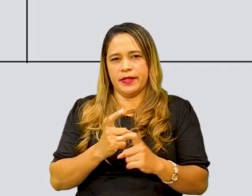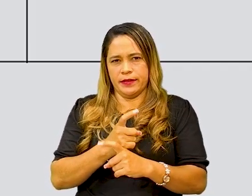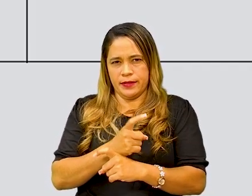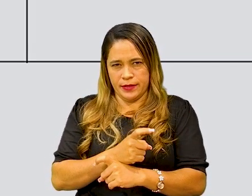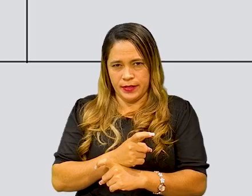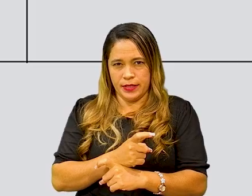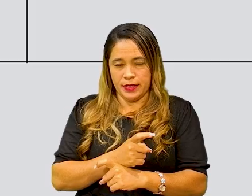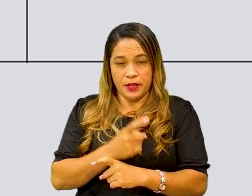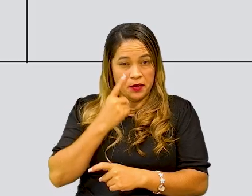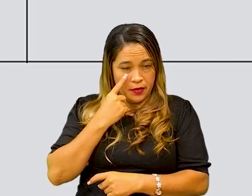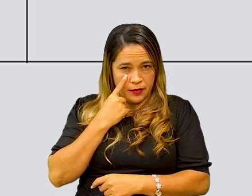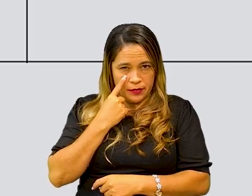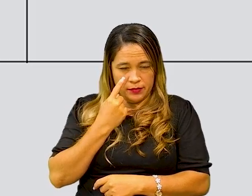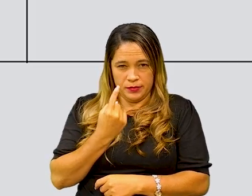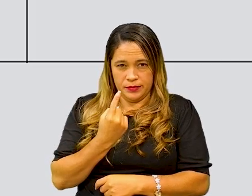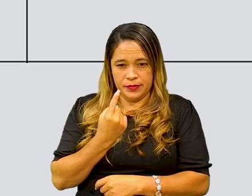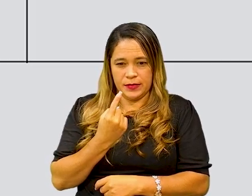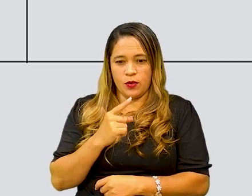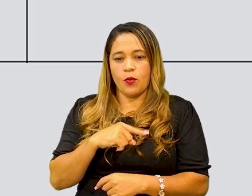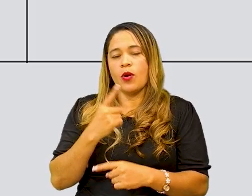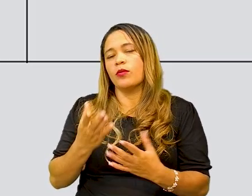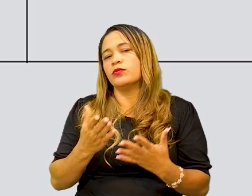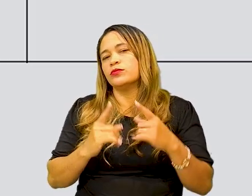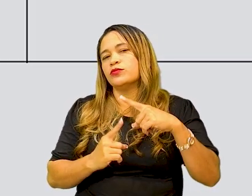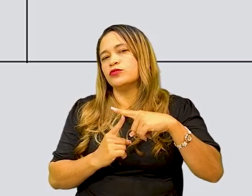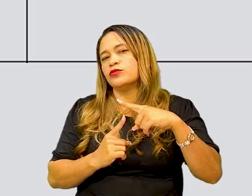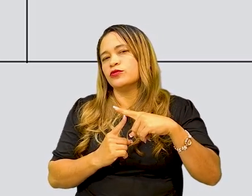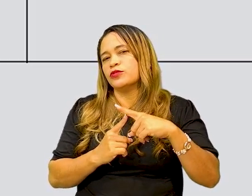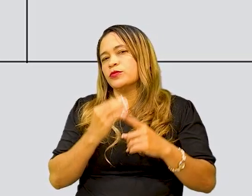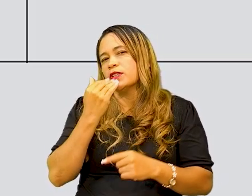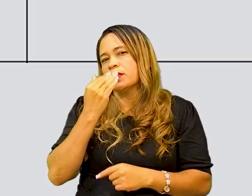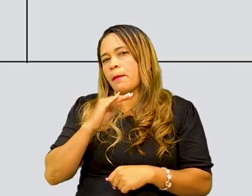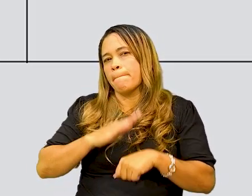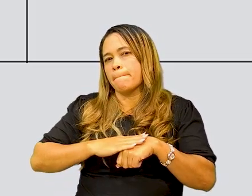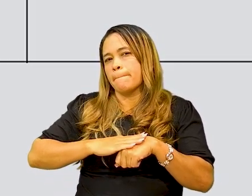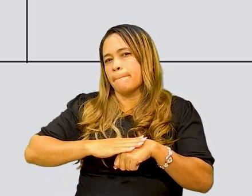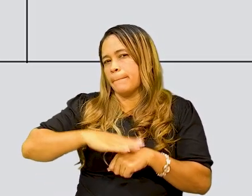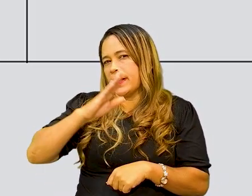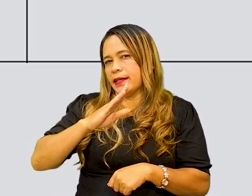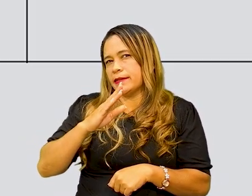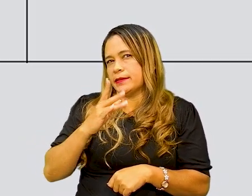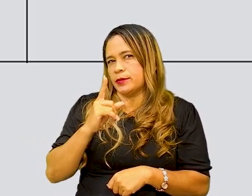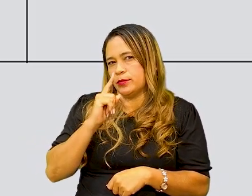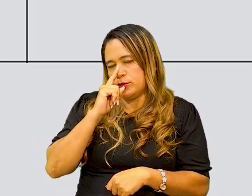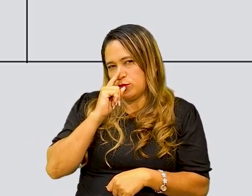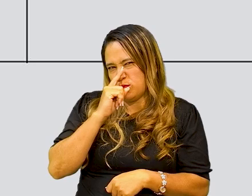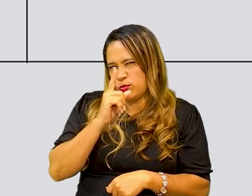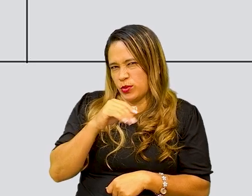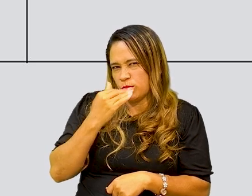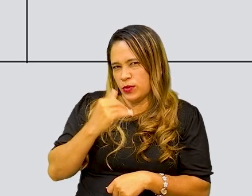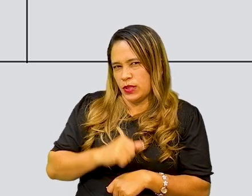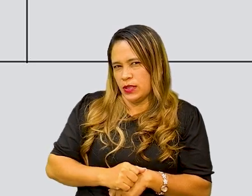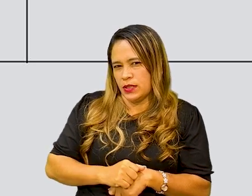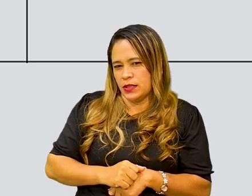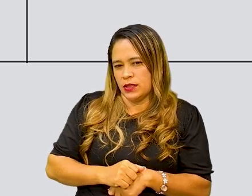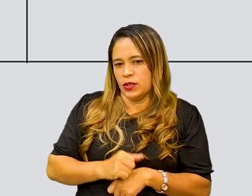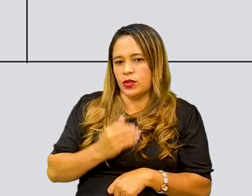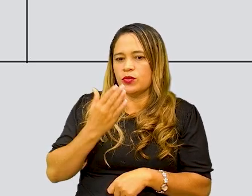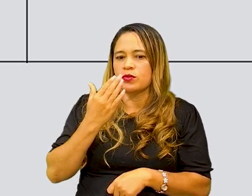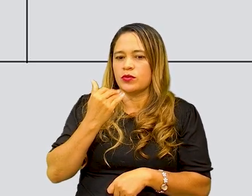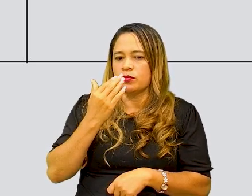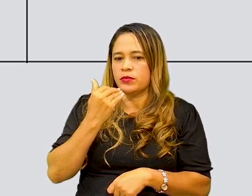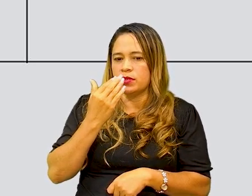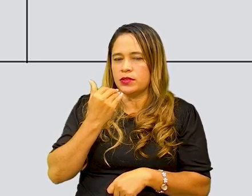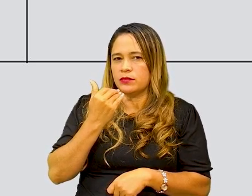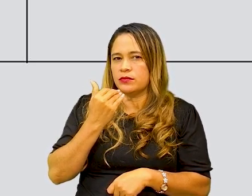vamos destacar uma coisa. Qual tipo de alimento é o alimento mais propício a gente pegar essa doença? os alimentos, eu vou colocar